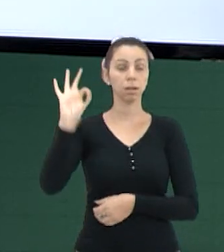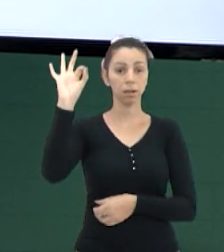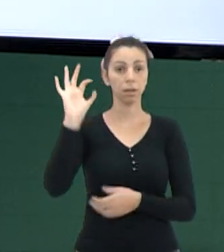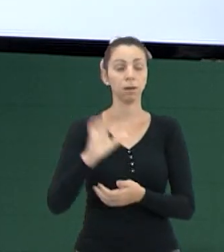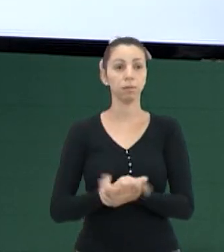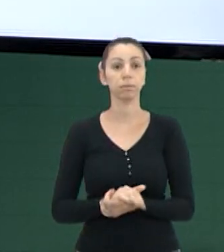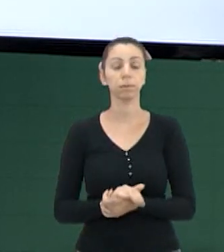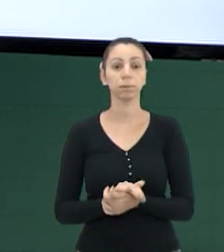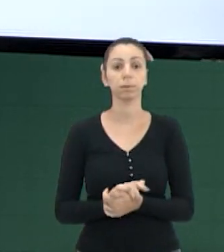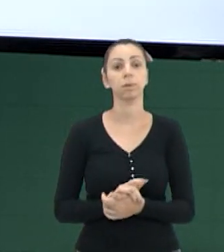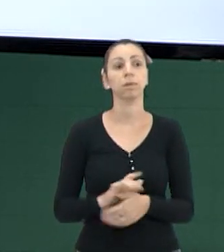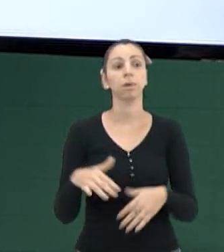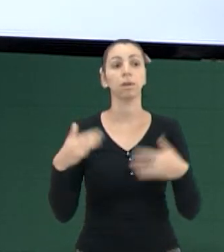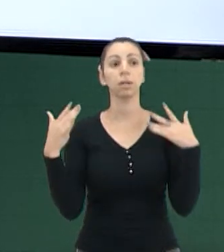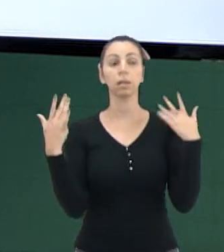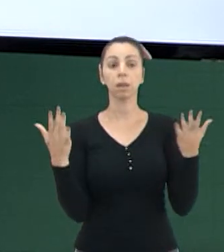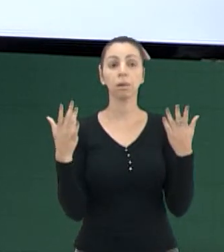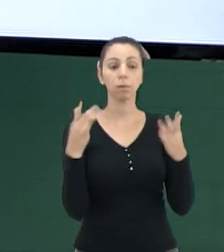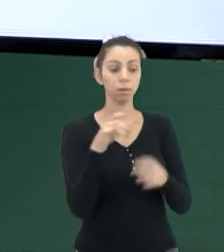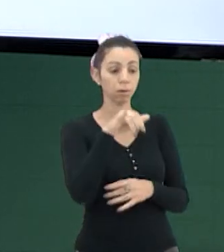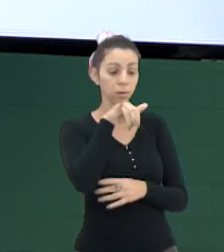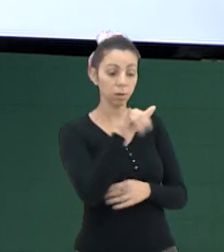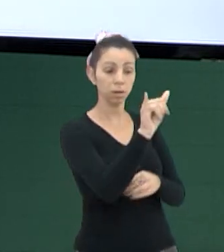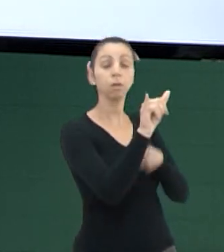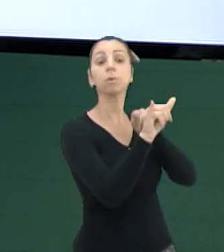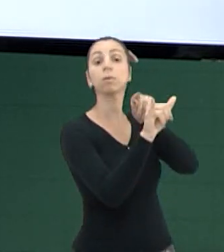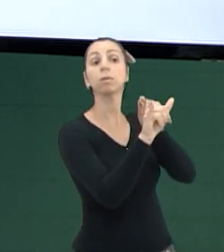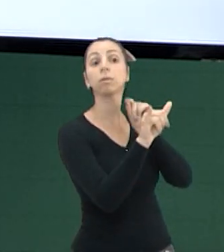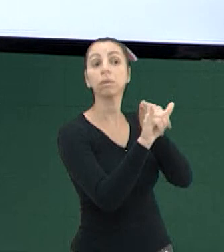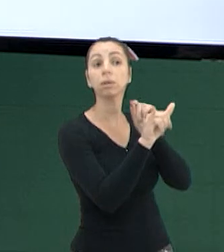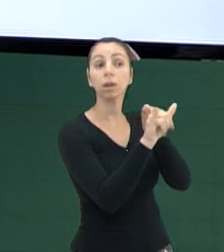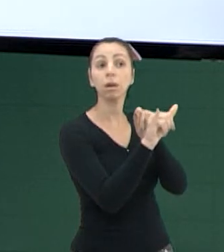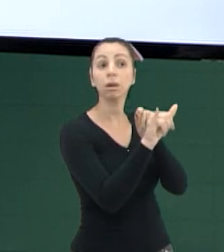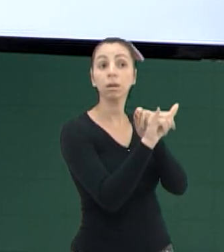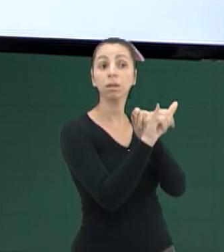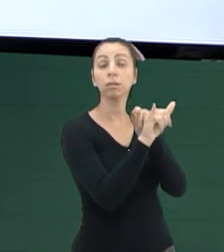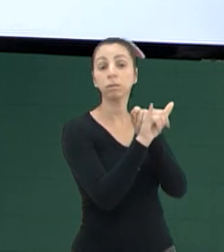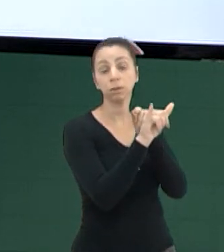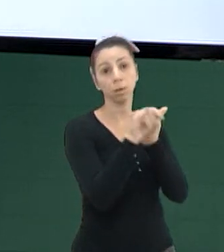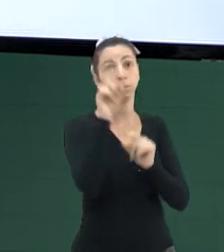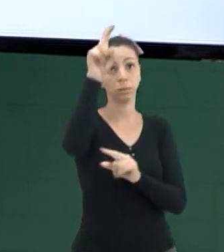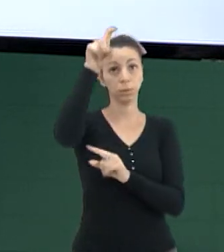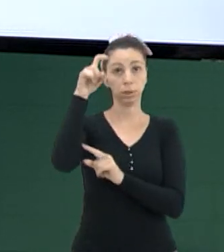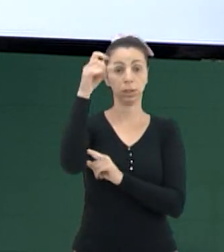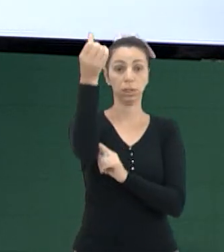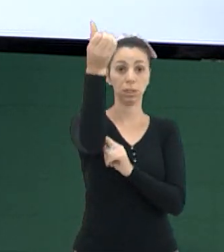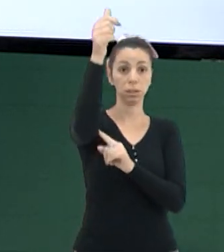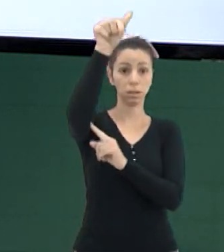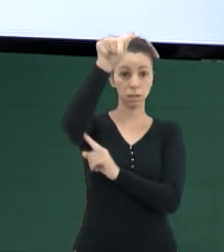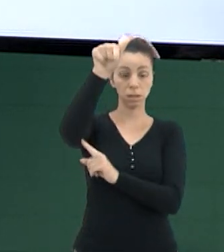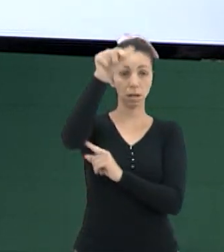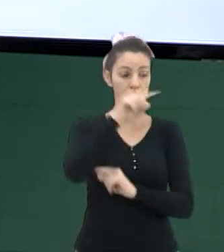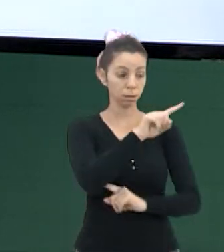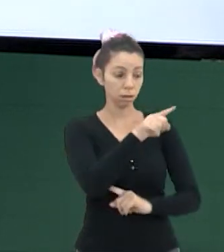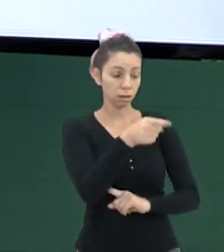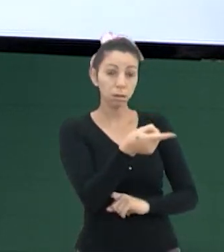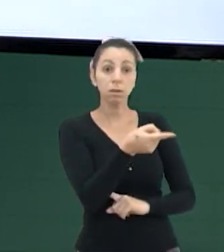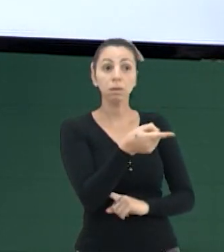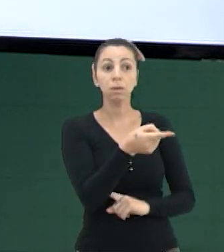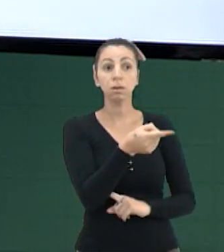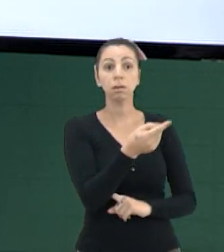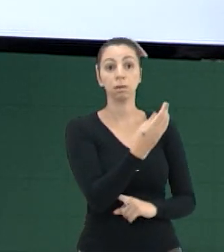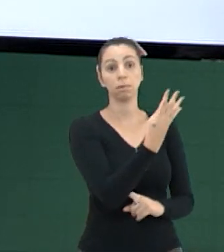valor do ângulo X, do ângulo Y? O ângulo X, 67, e o ângulo Y vai